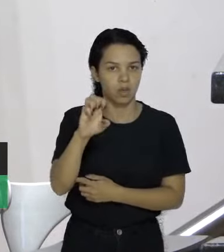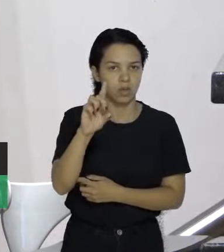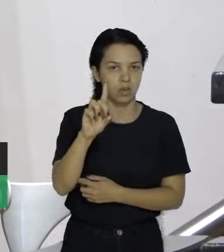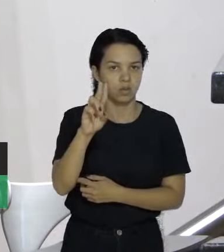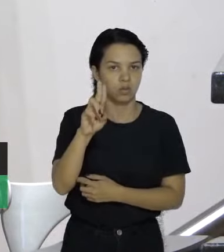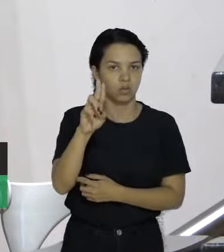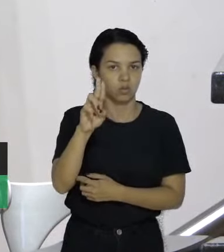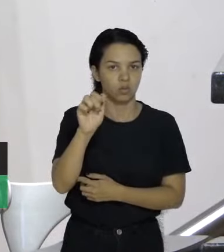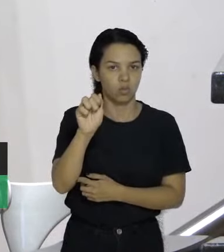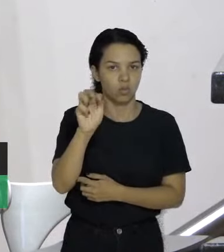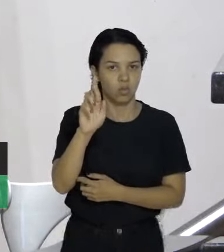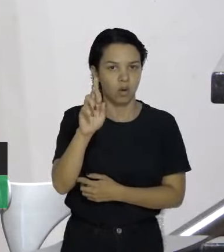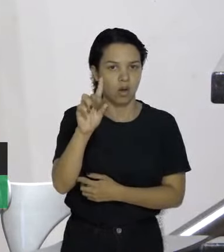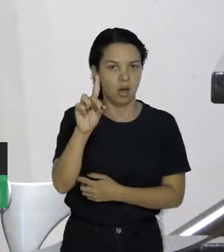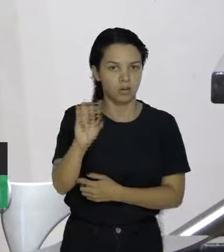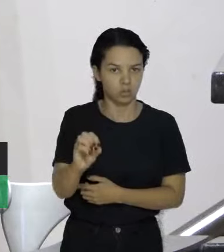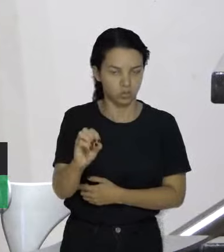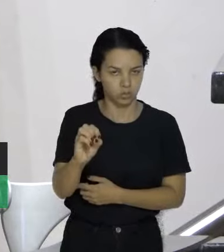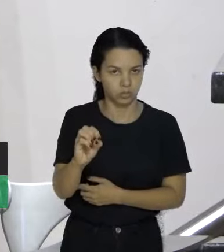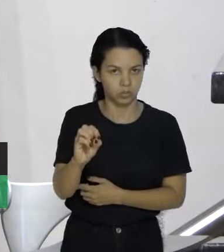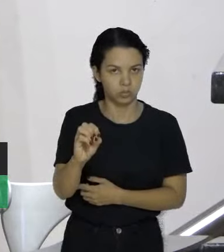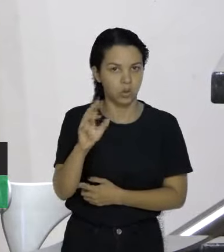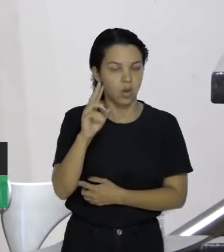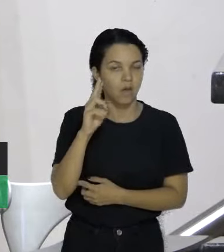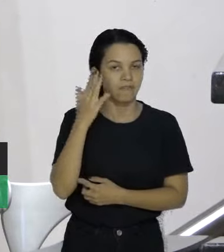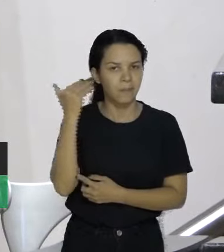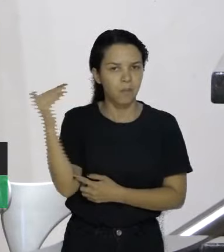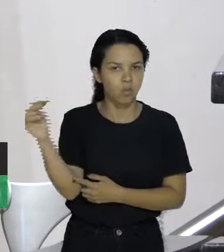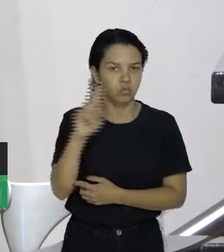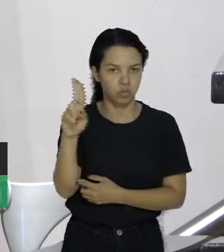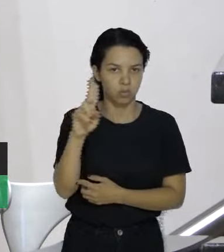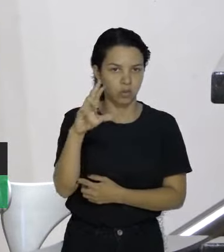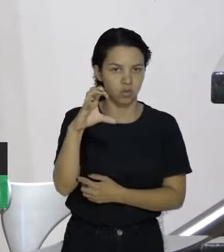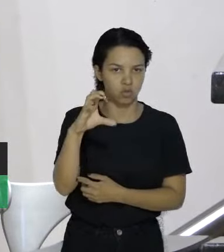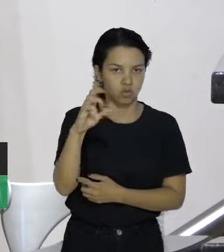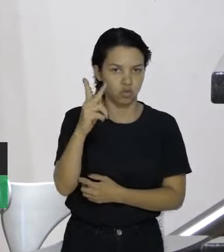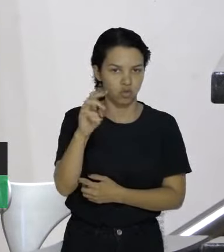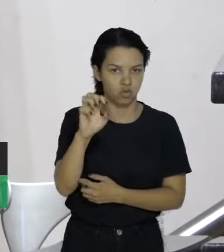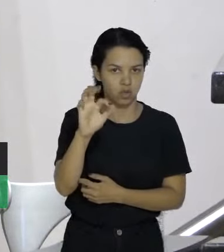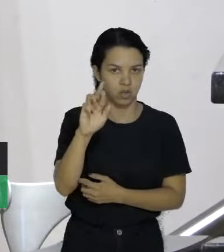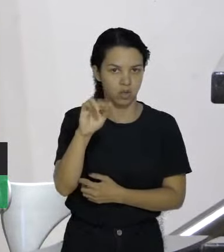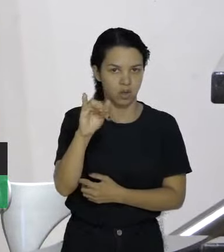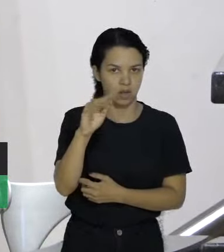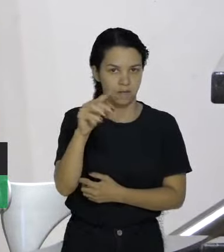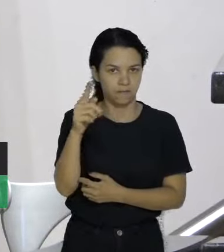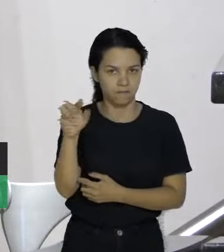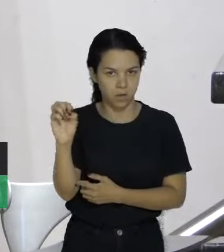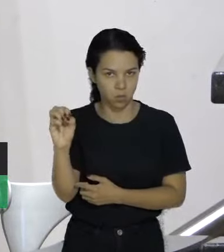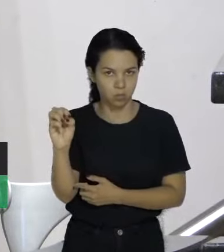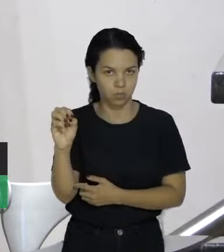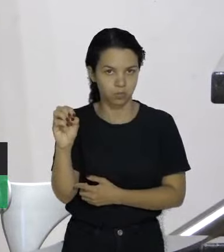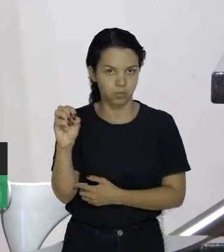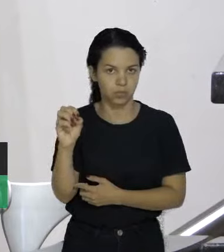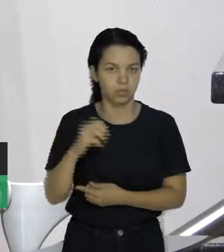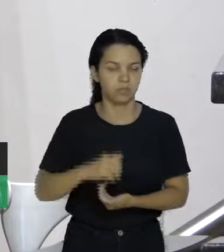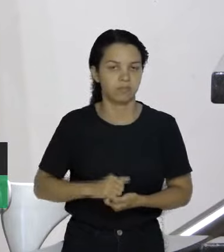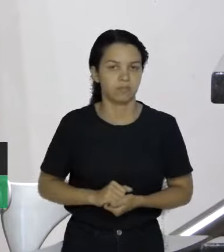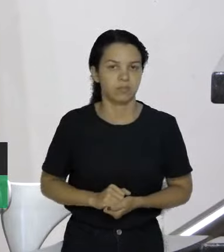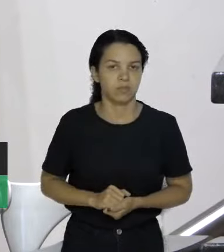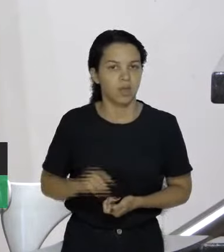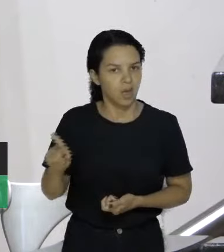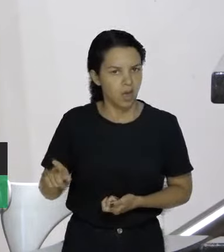xerifão do Morro do posto lamentamente demonstrava muita garra no